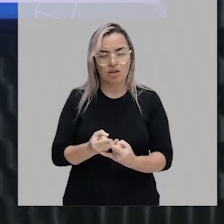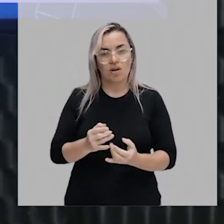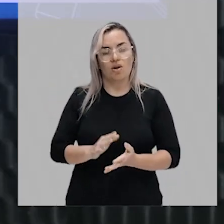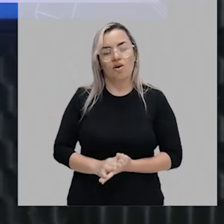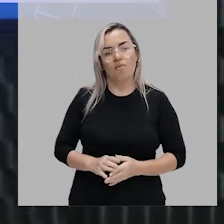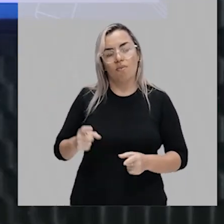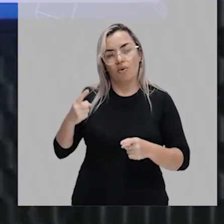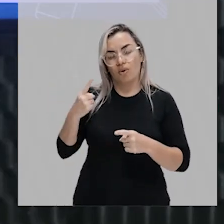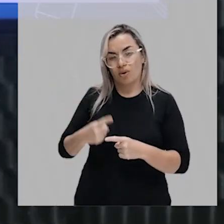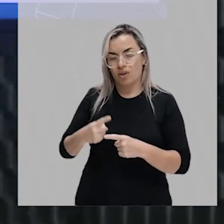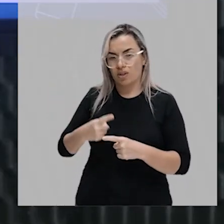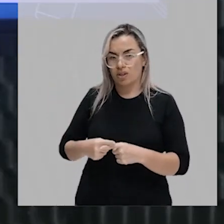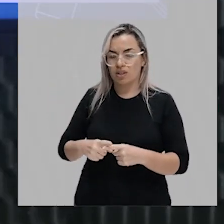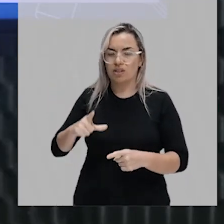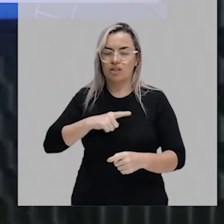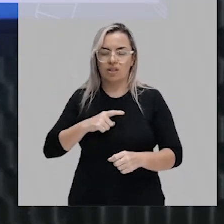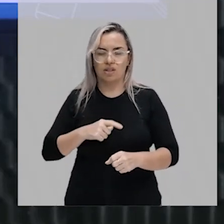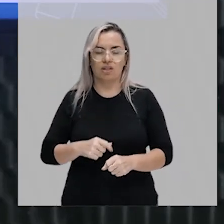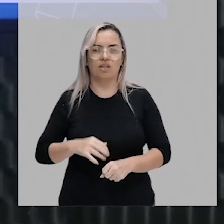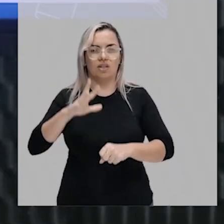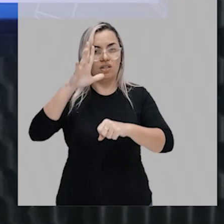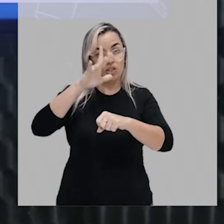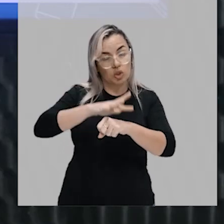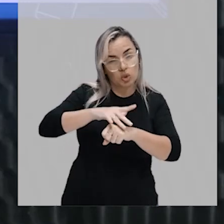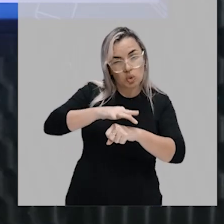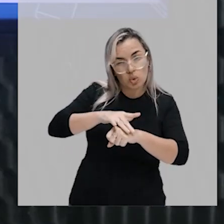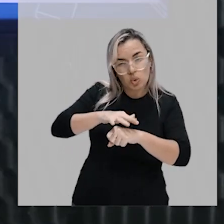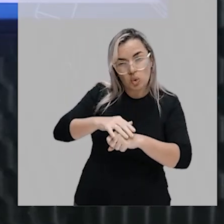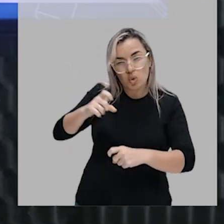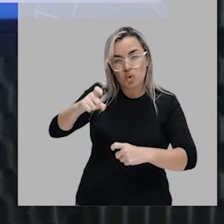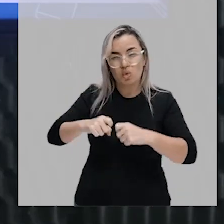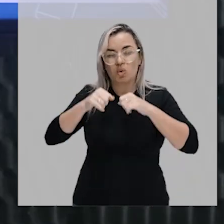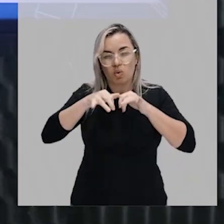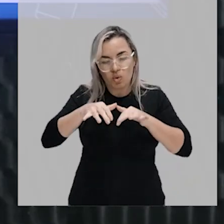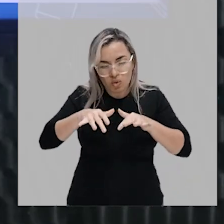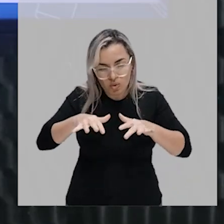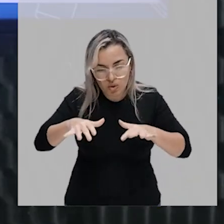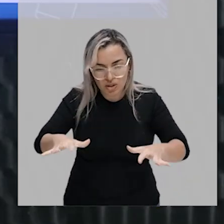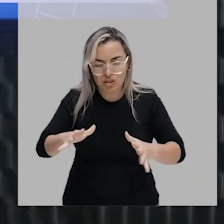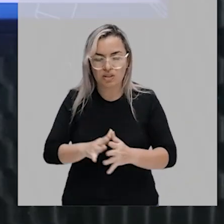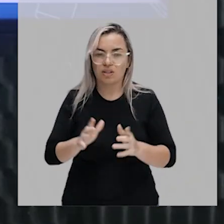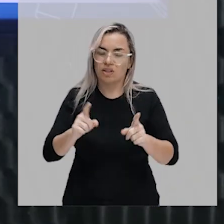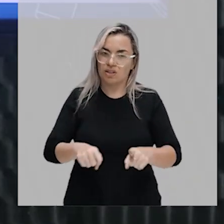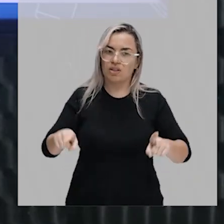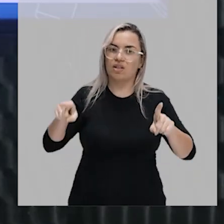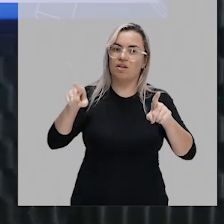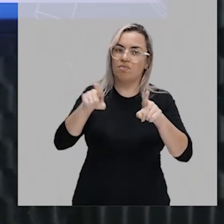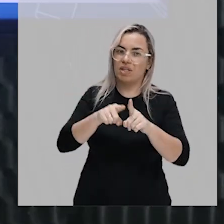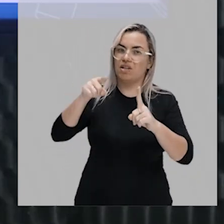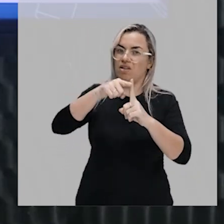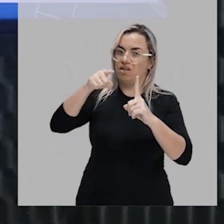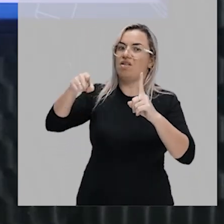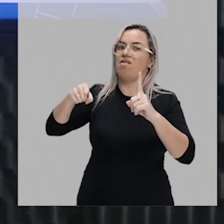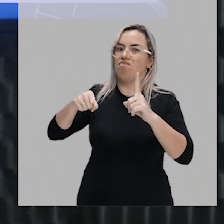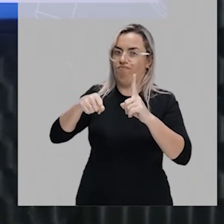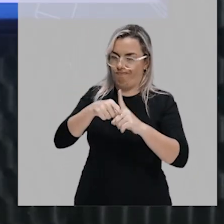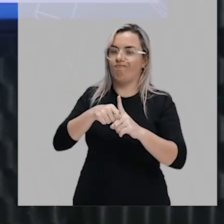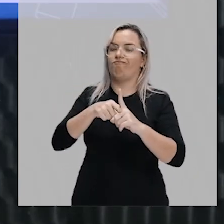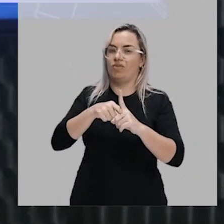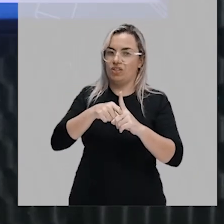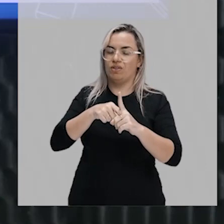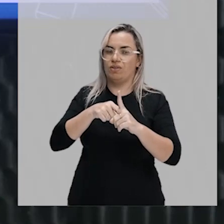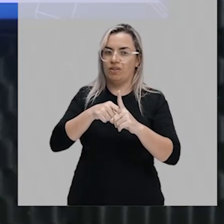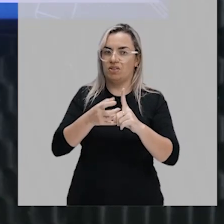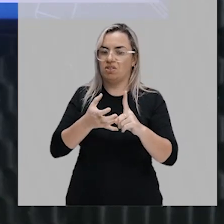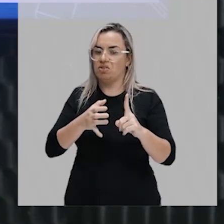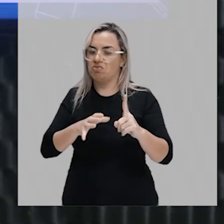E também a questão da gravidez indesejada, tá? E aí a gente vai ter essas aulas iniciais